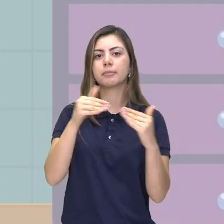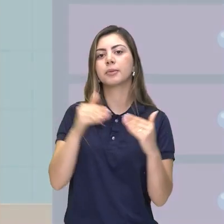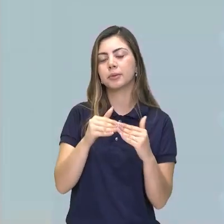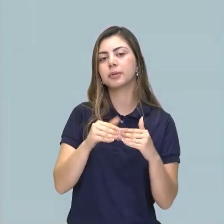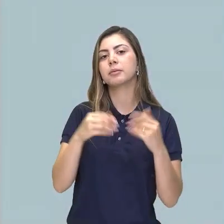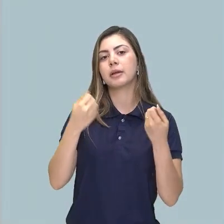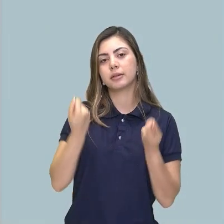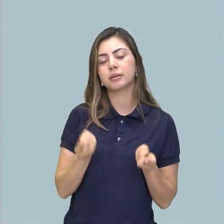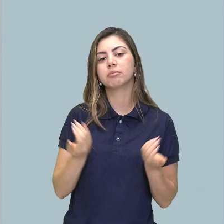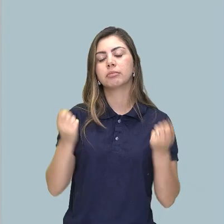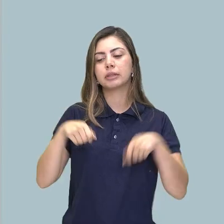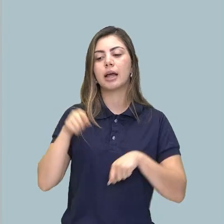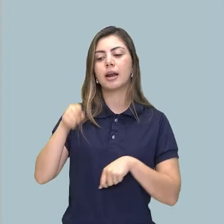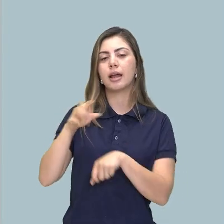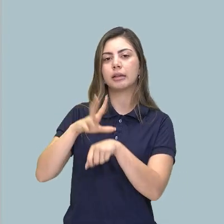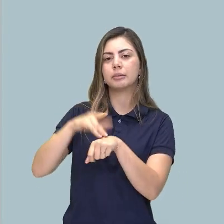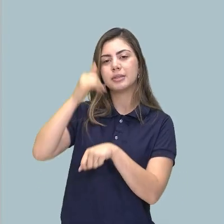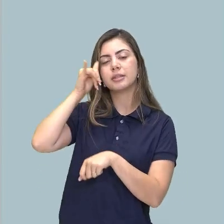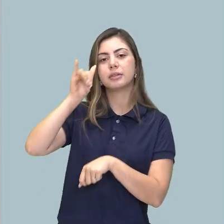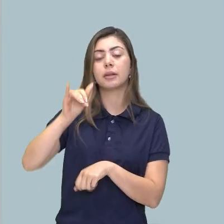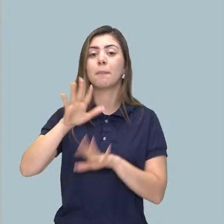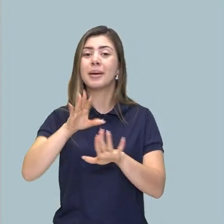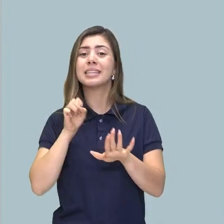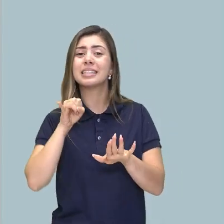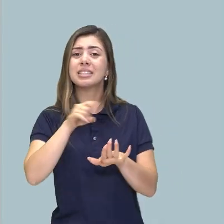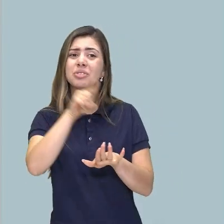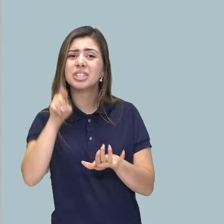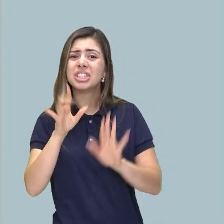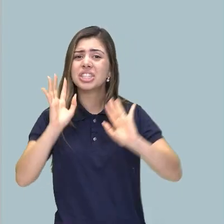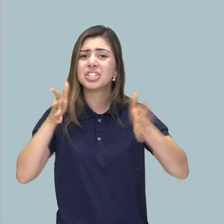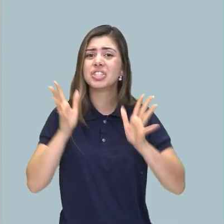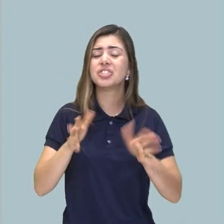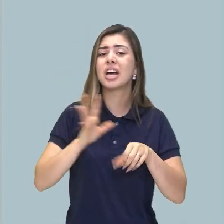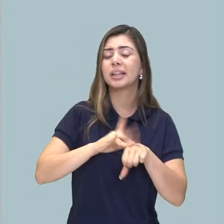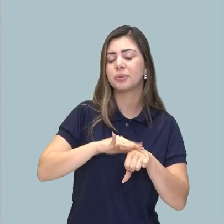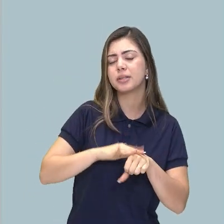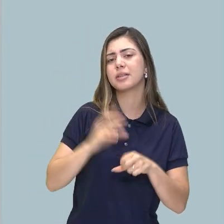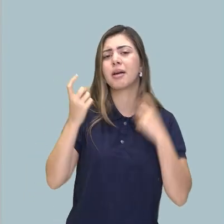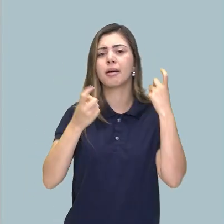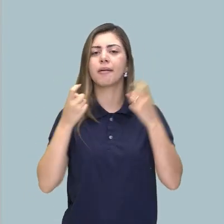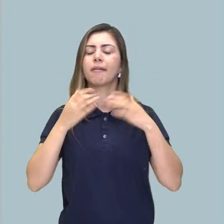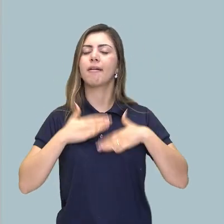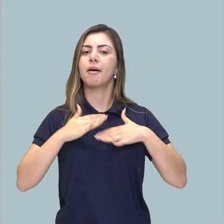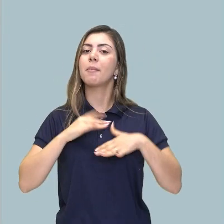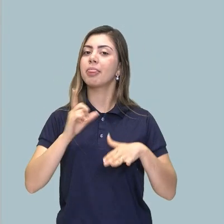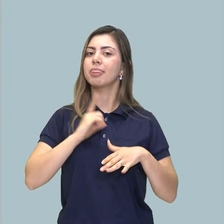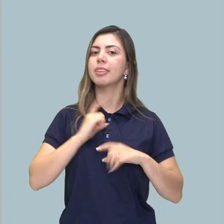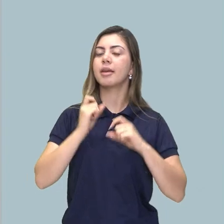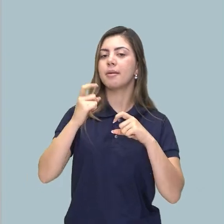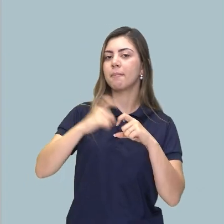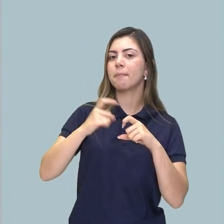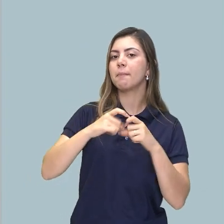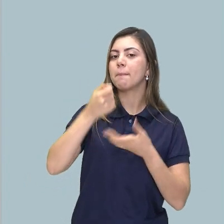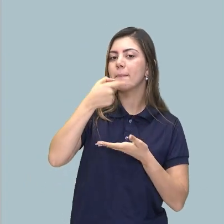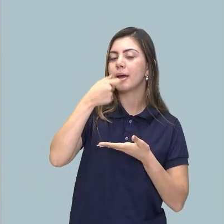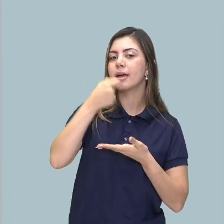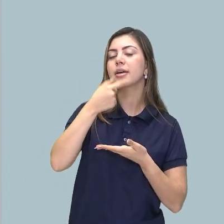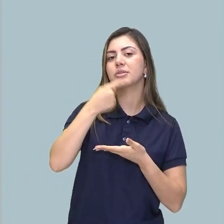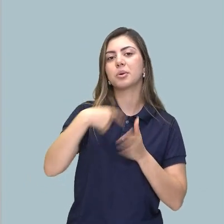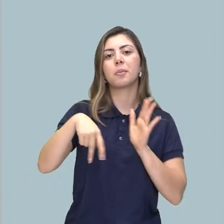ascaridíase. Se diagnosticada, a ascaridíase tem tratamento. Medicamentos como albendazol